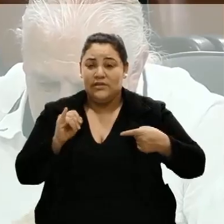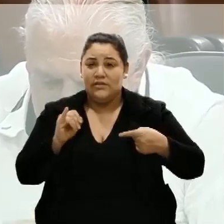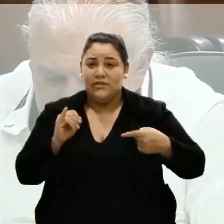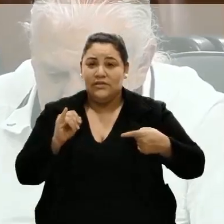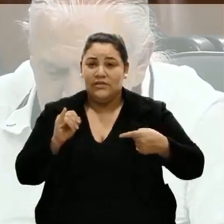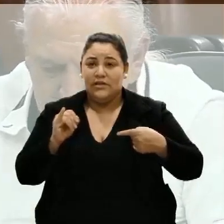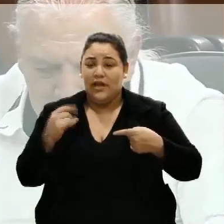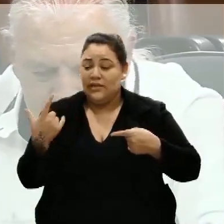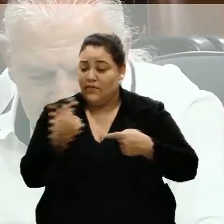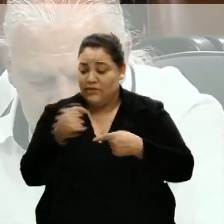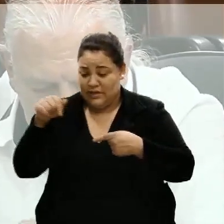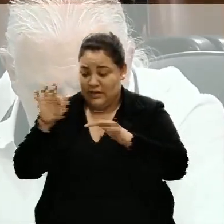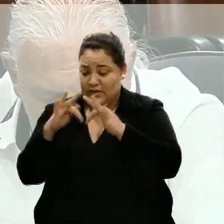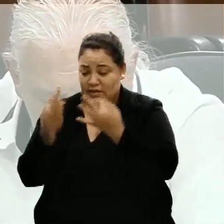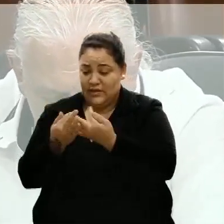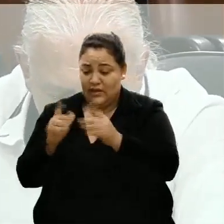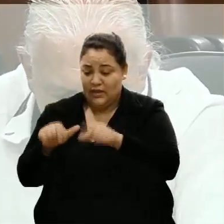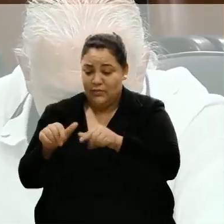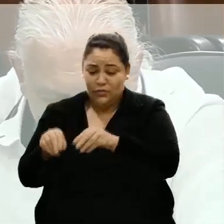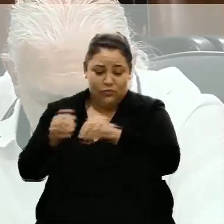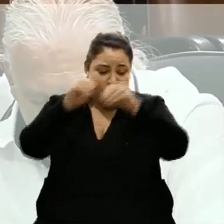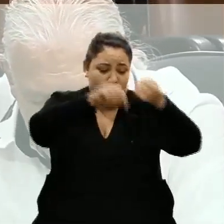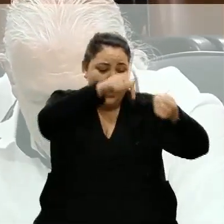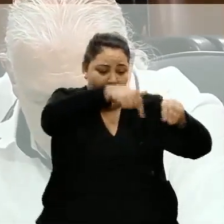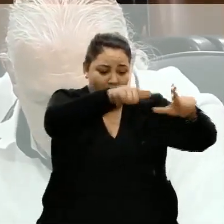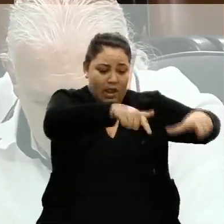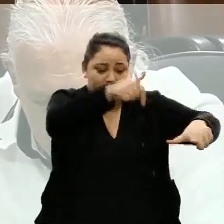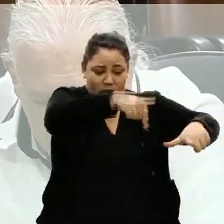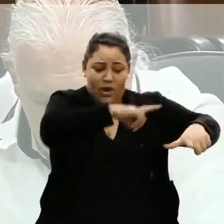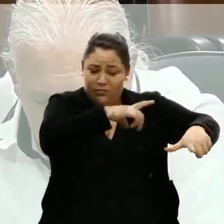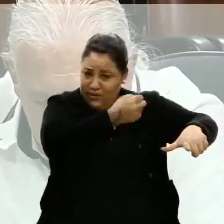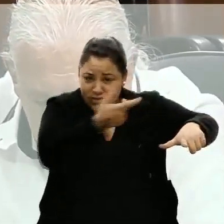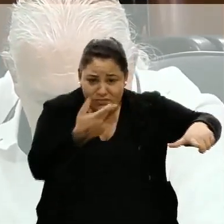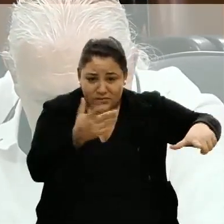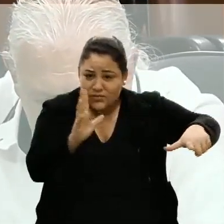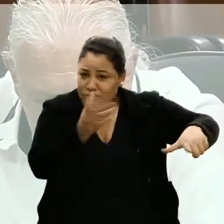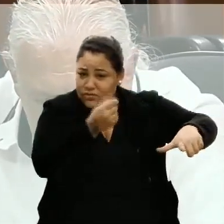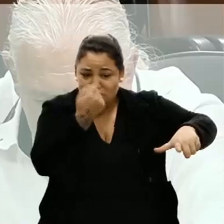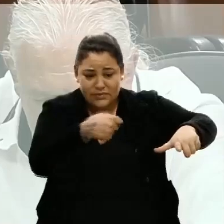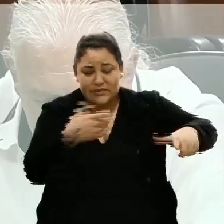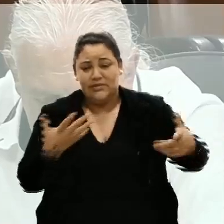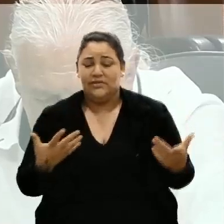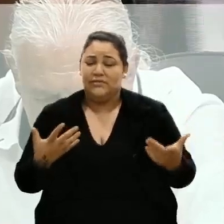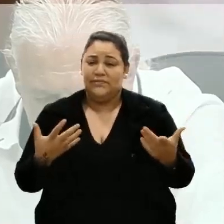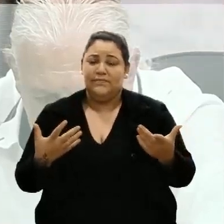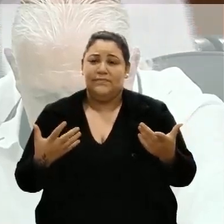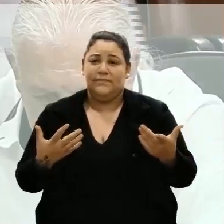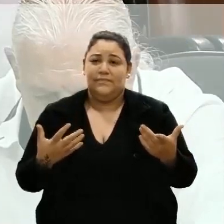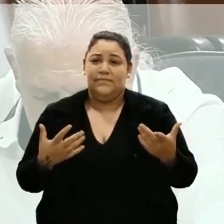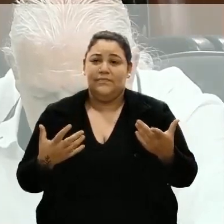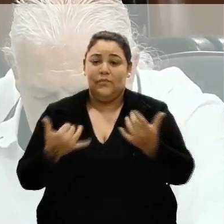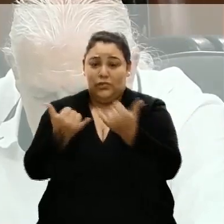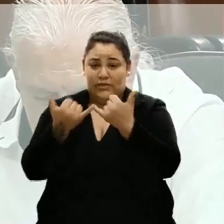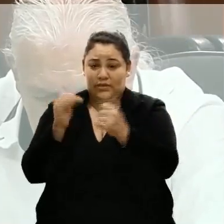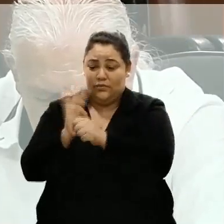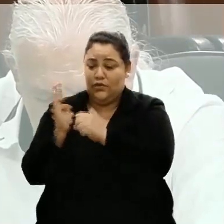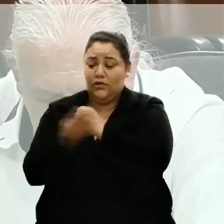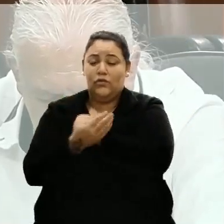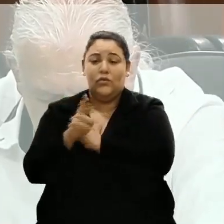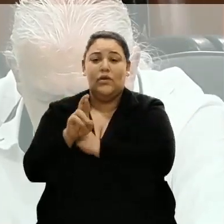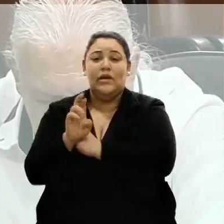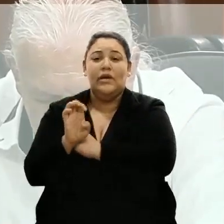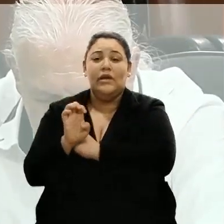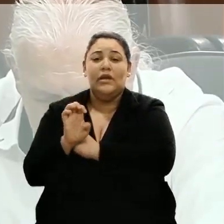isso. Eu vou dar um exemplo para vocês, colegas vereadores, e o senhor conhece o vereador Wagner Petrini. Lá no Reolon, atrás do CASE,